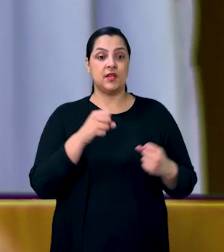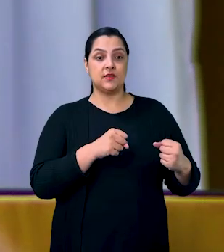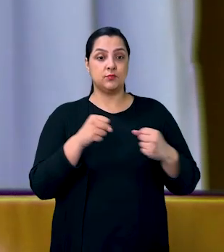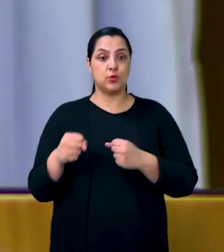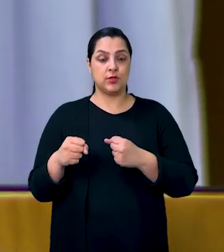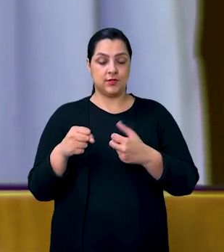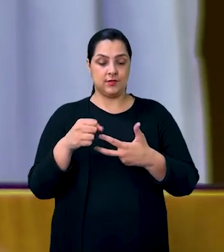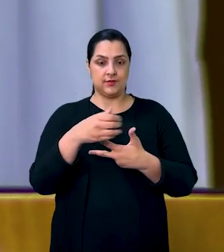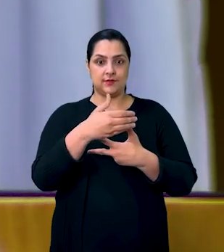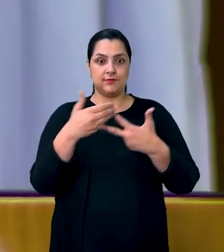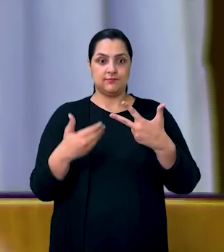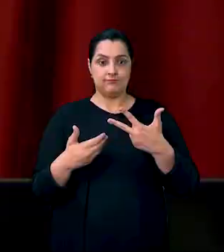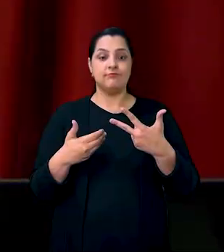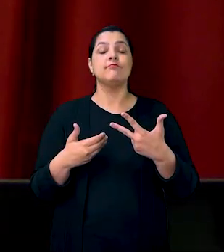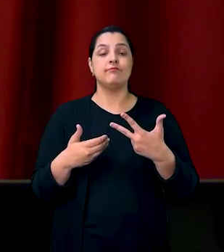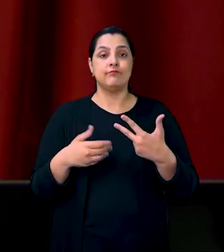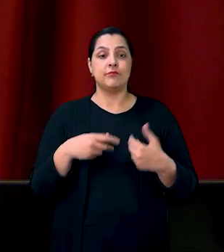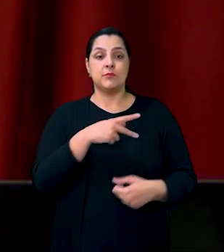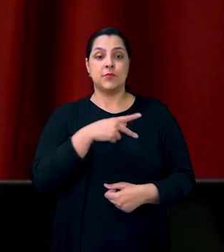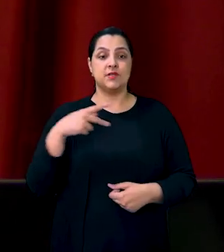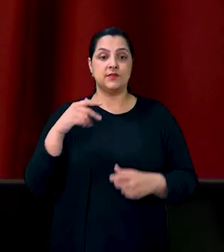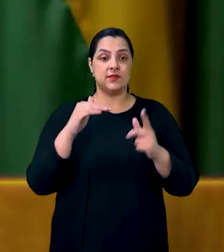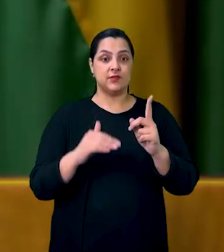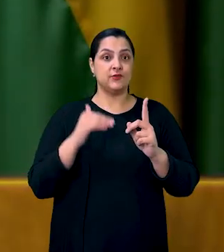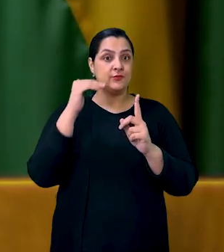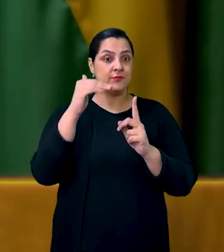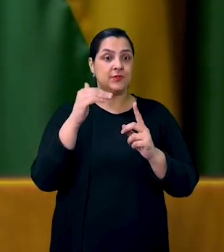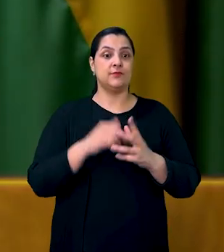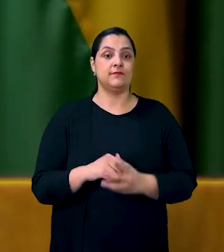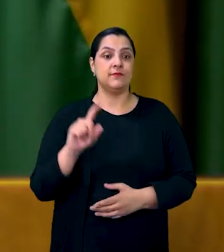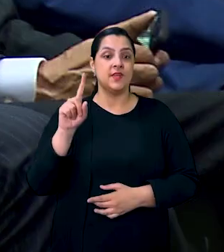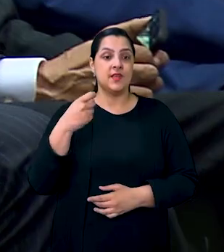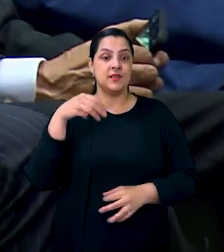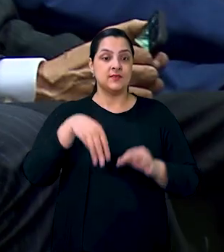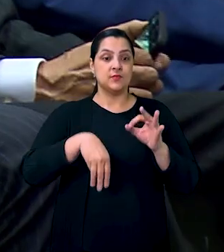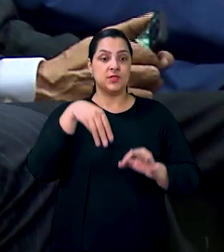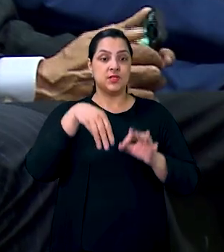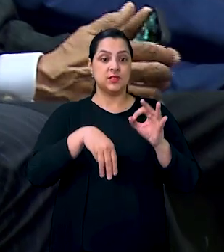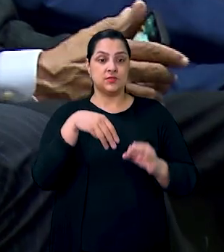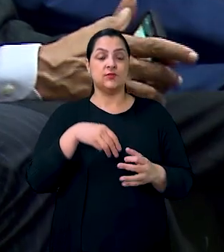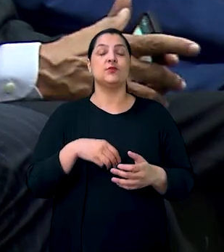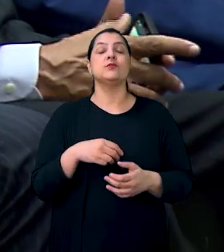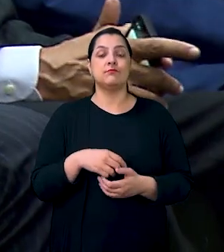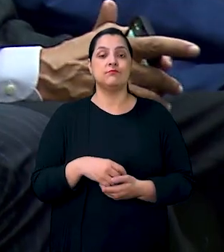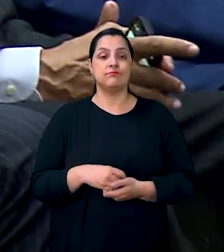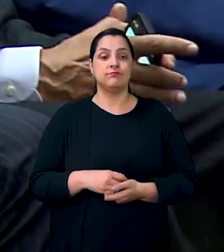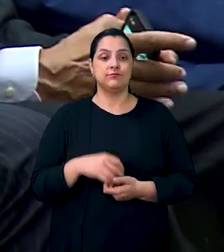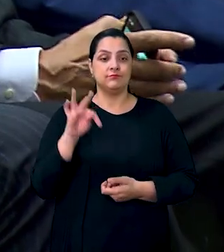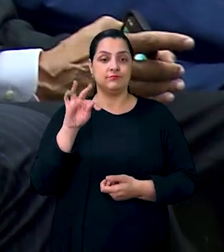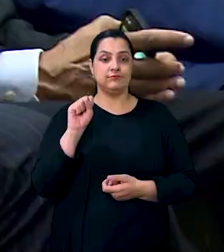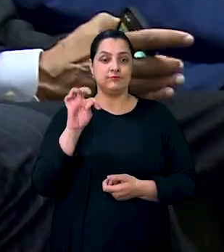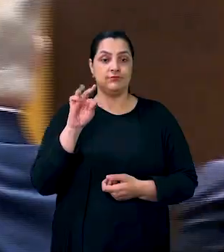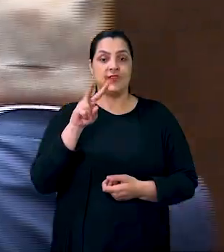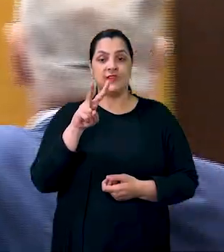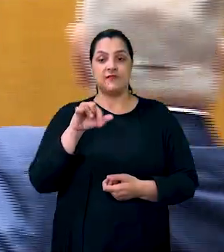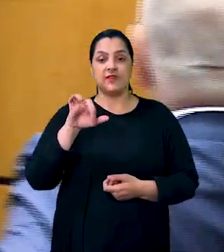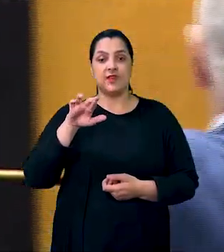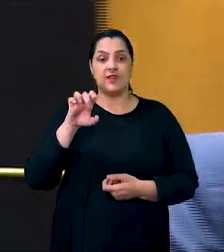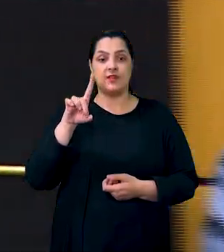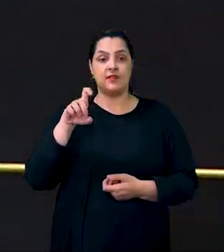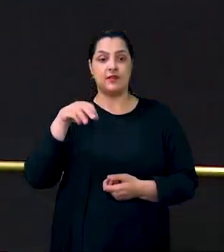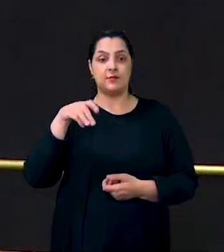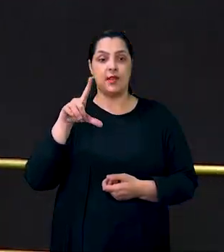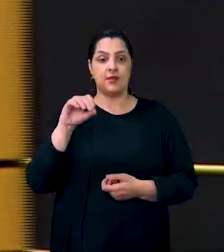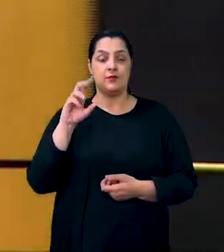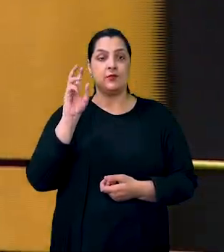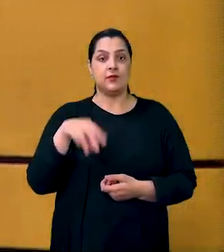3 poderes, de presidentes de cortes superiores e de ex-ministros da Corte Superior Trabalhista. Vieira de